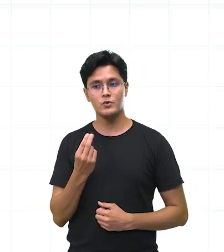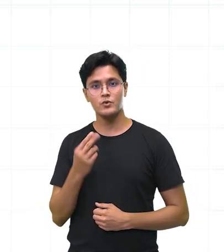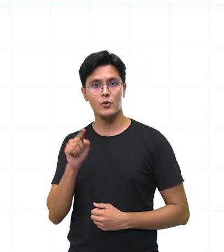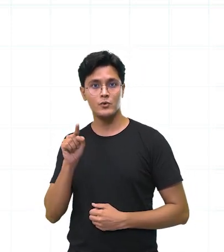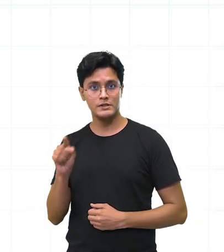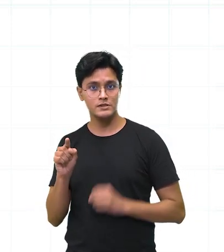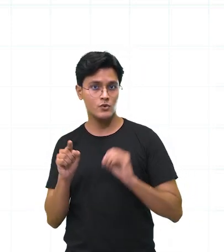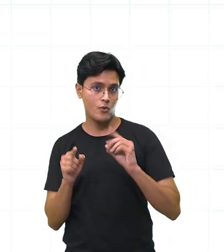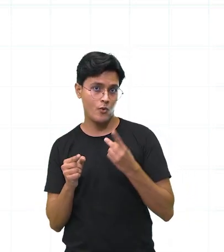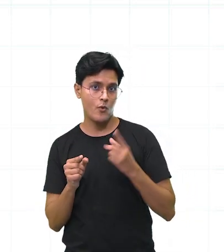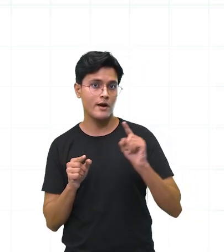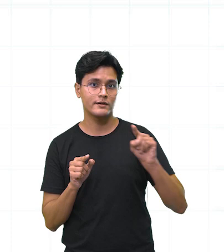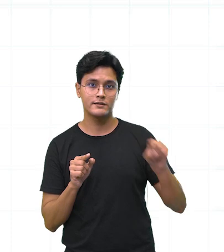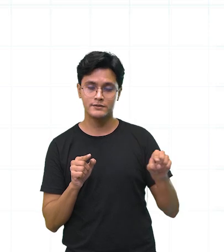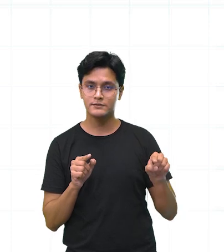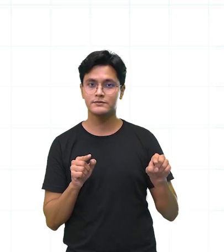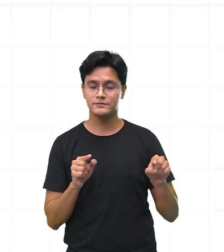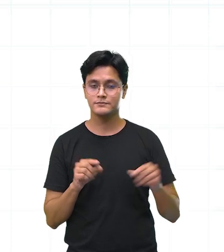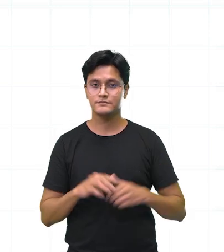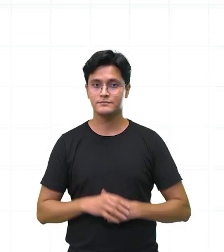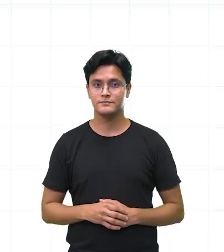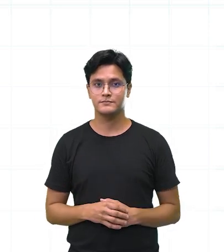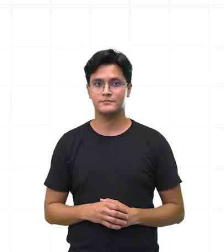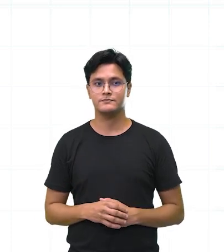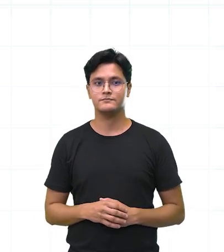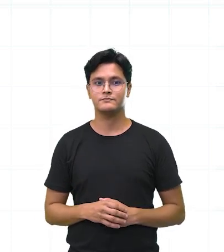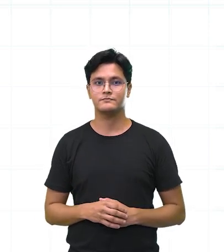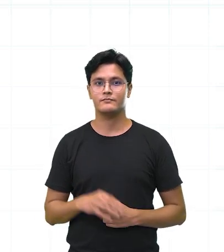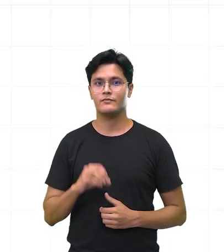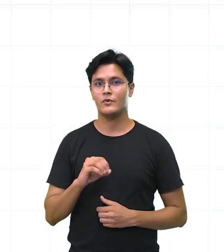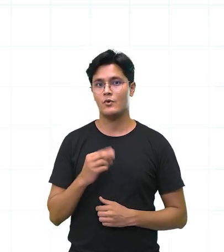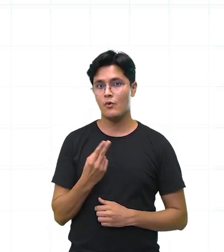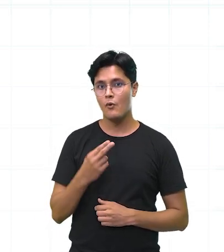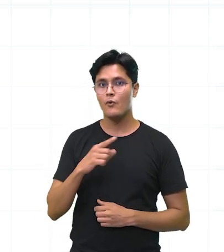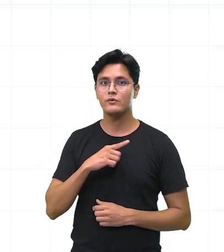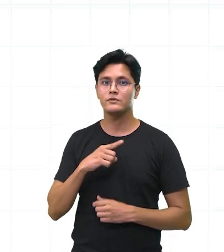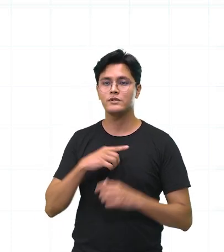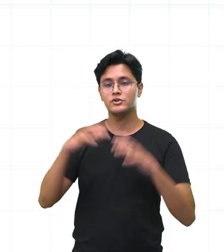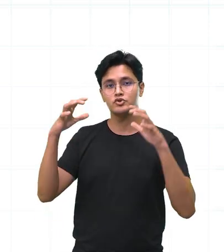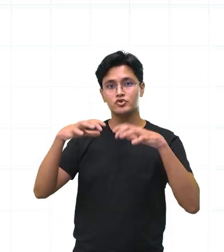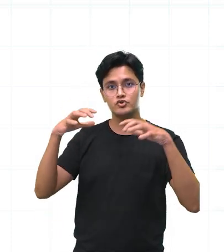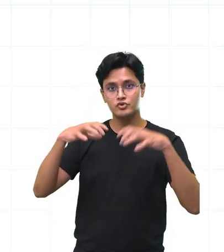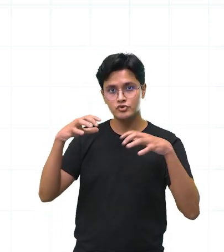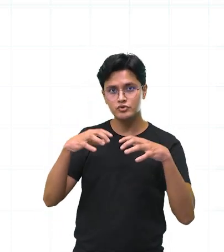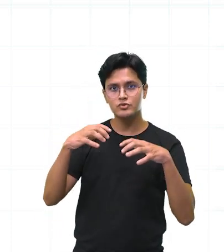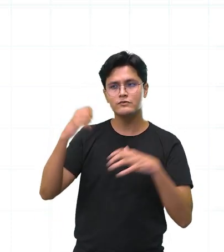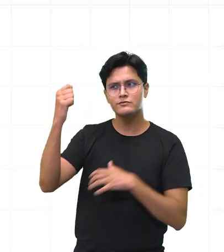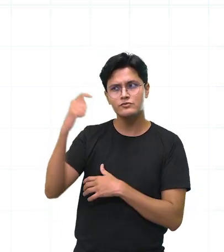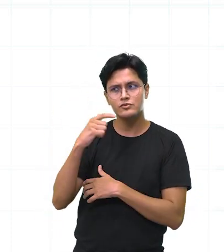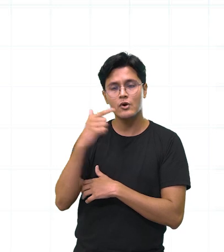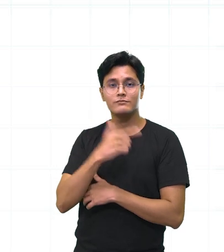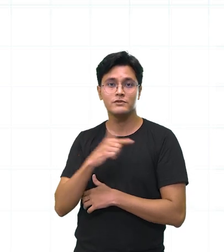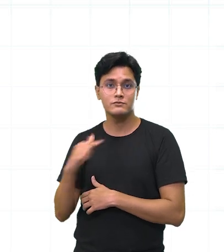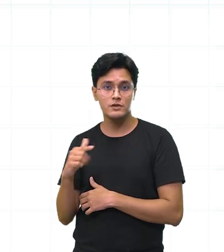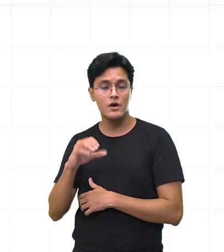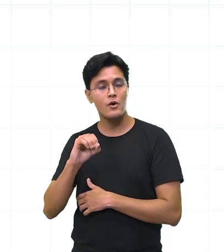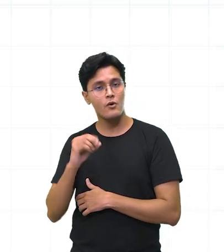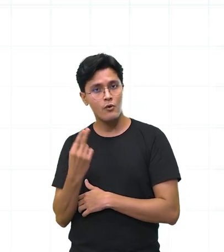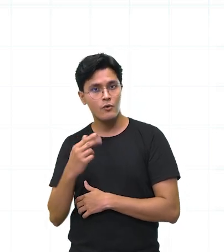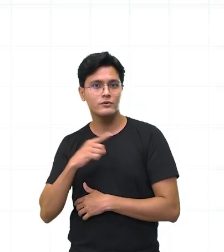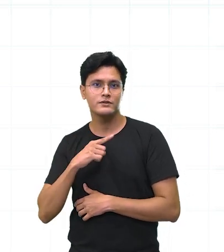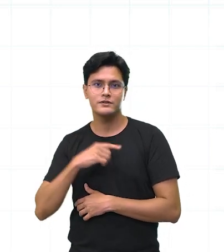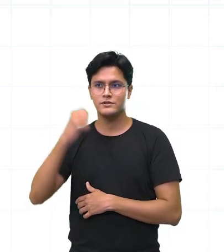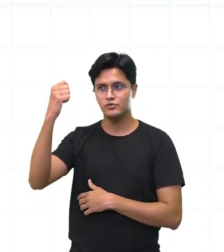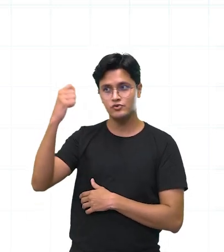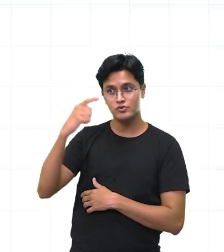ou isto ou aquilo. Ou se tem chuva e não se tem sol, ou se tem